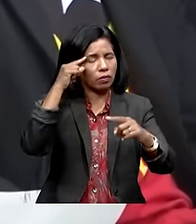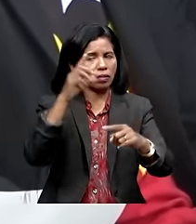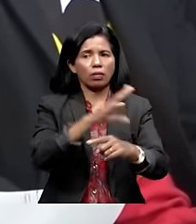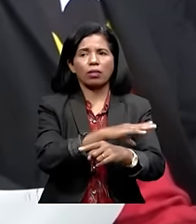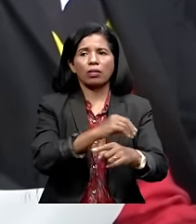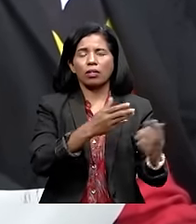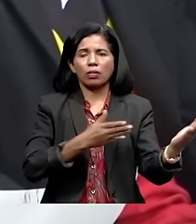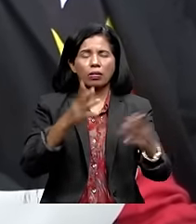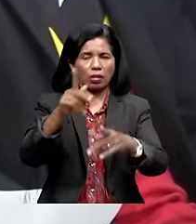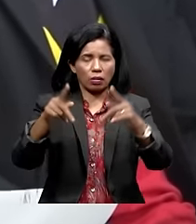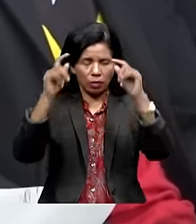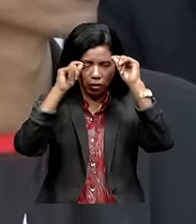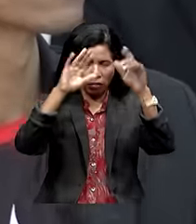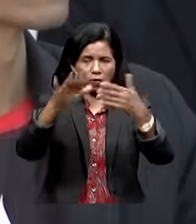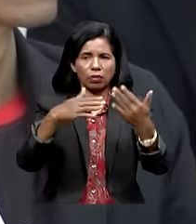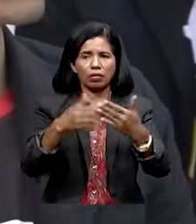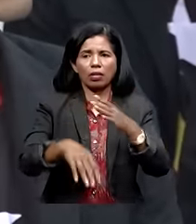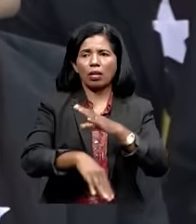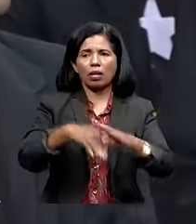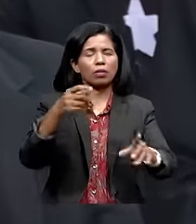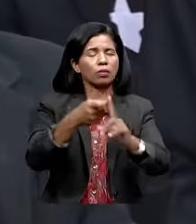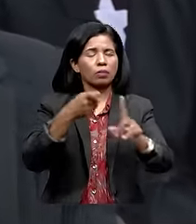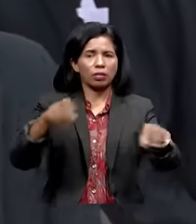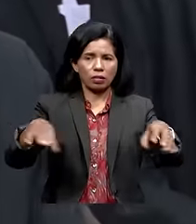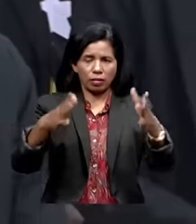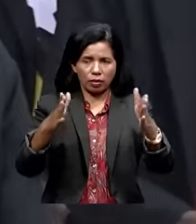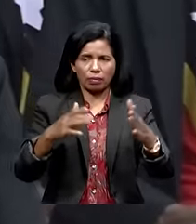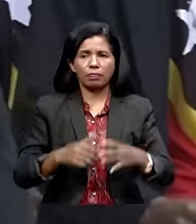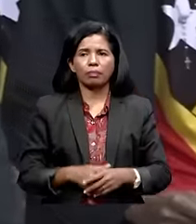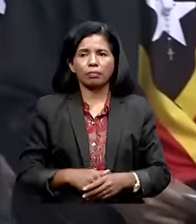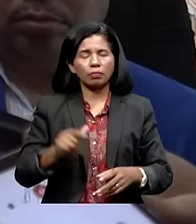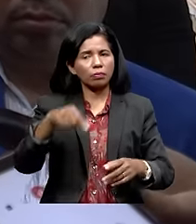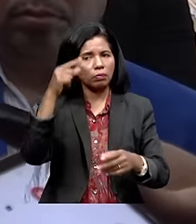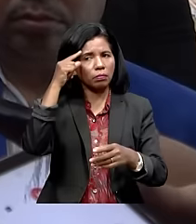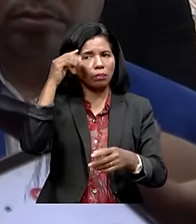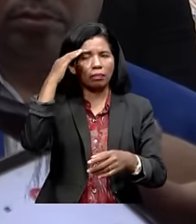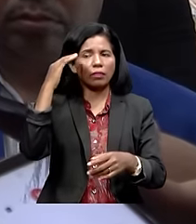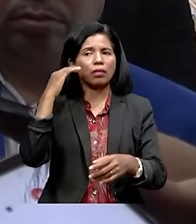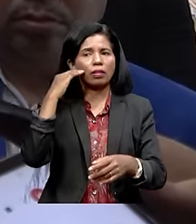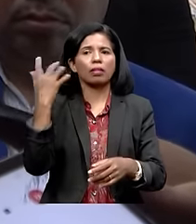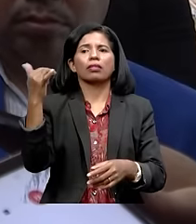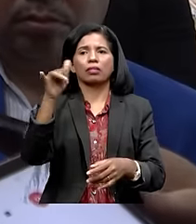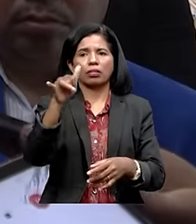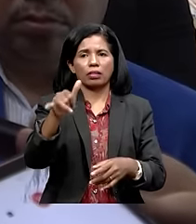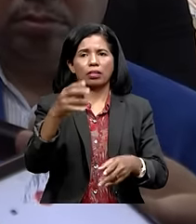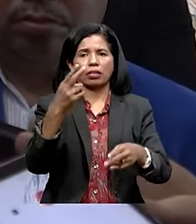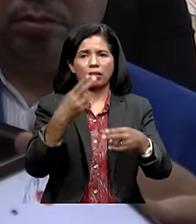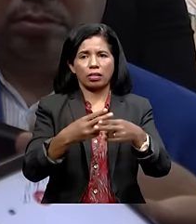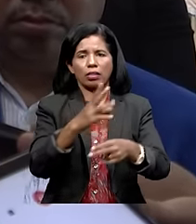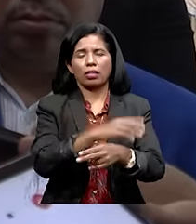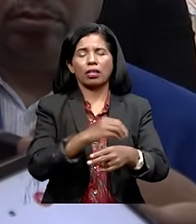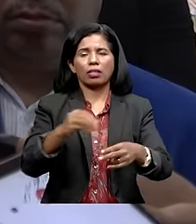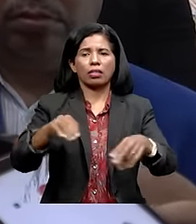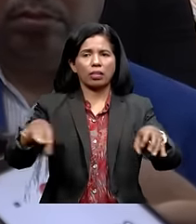reporta trabalhador Timor-Leste Siranebe halai saiu si sistema. Governo Coreia, a tu siraninha